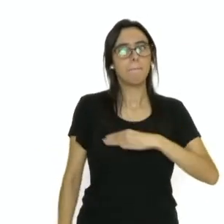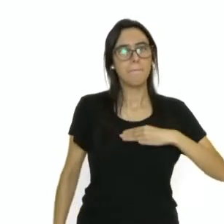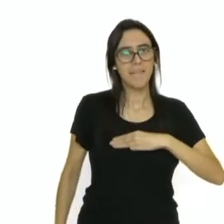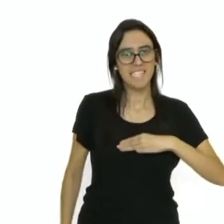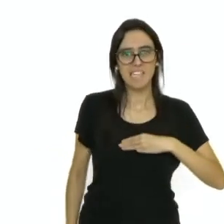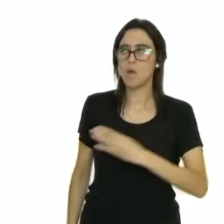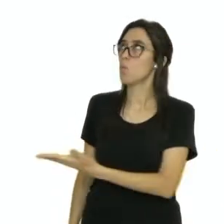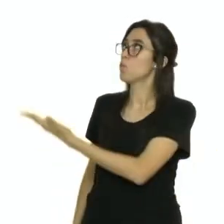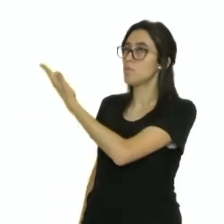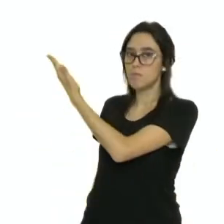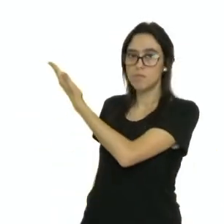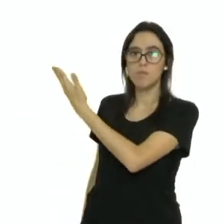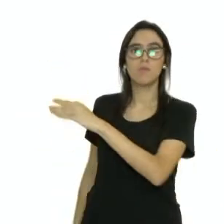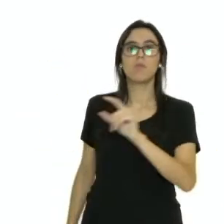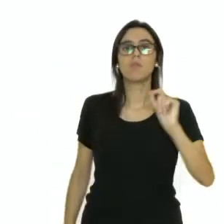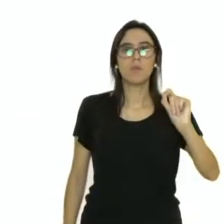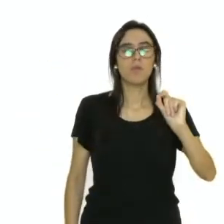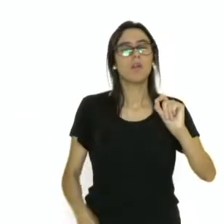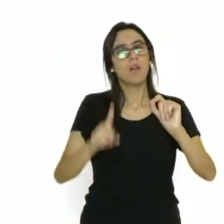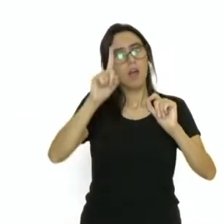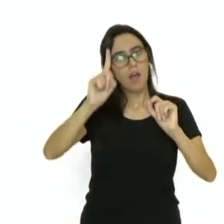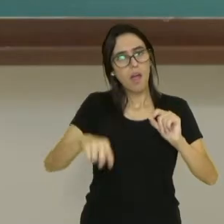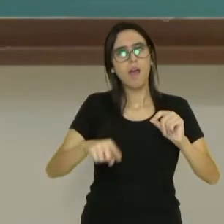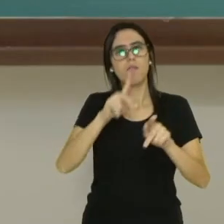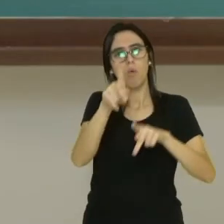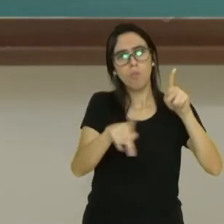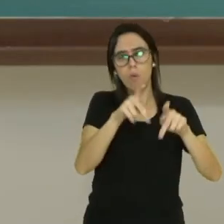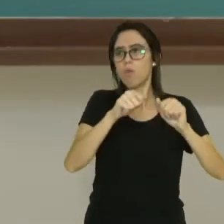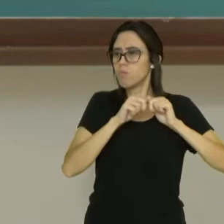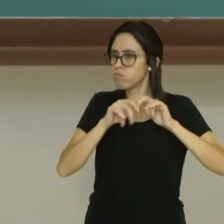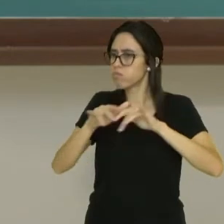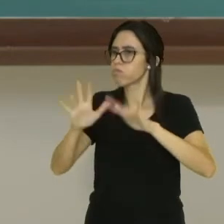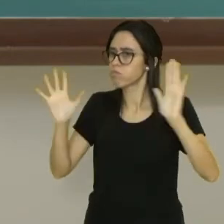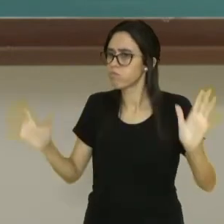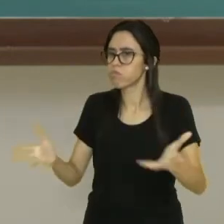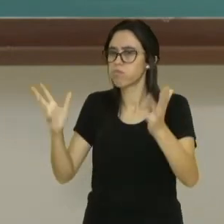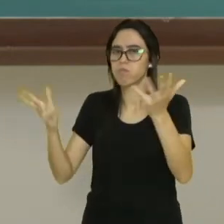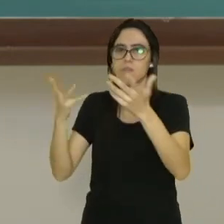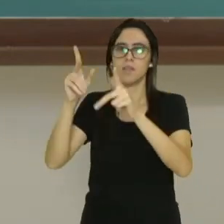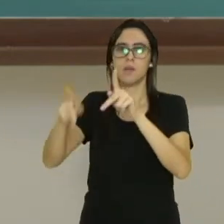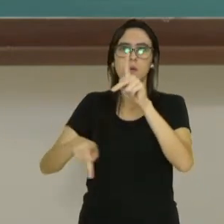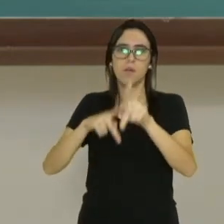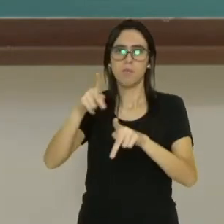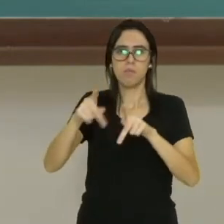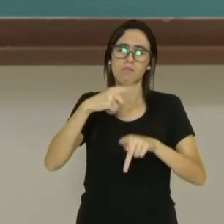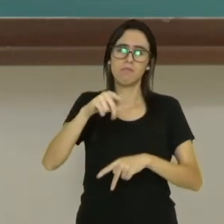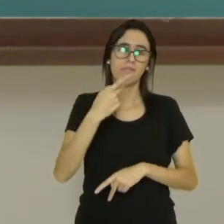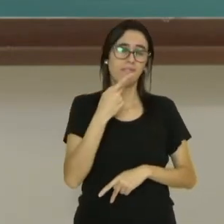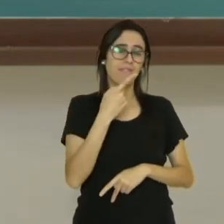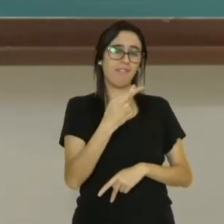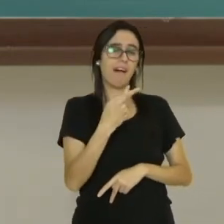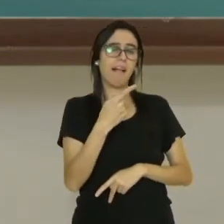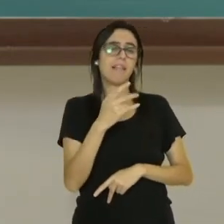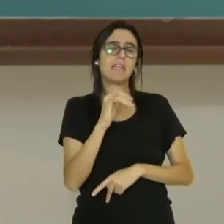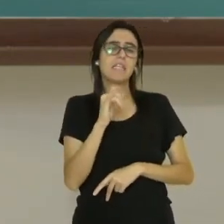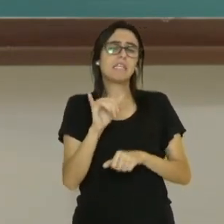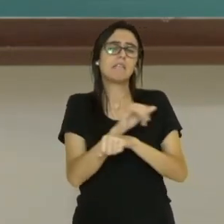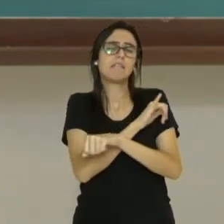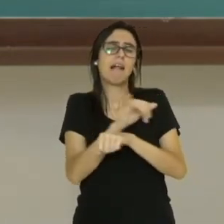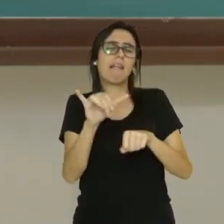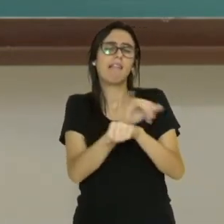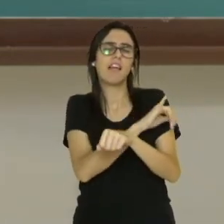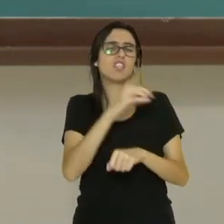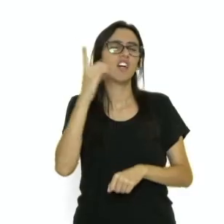então estavam imbuídos de levar a civilização a essas nações, utilizando como justificativo o darwinismo social.